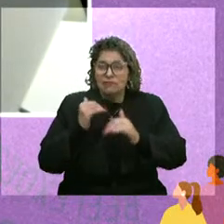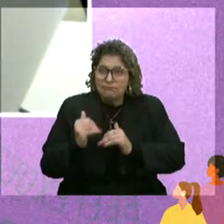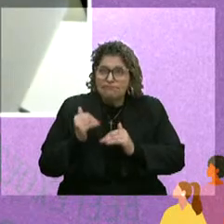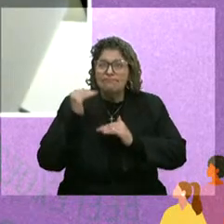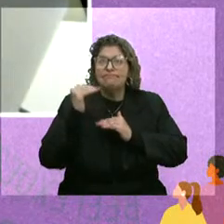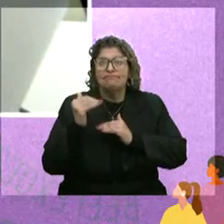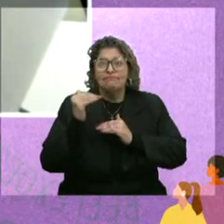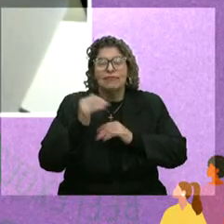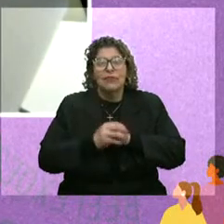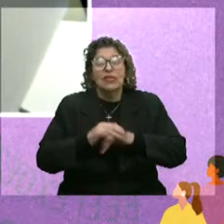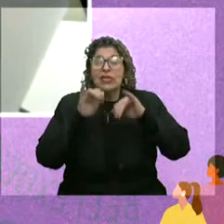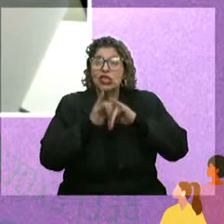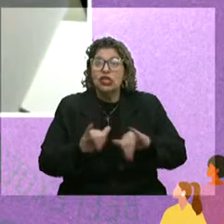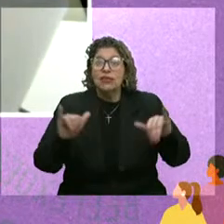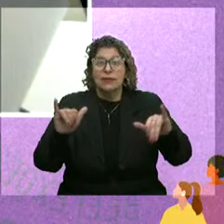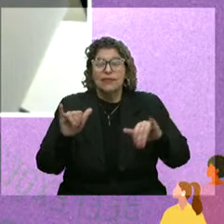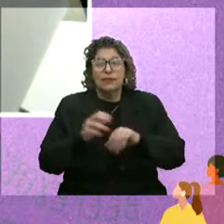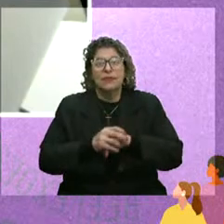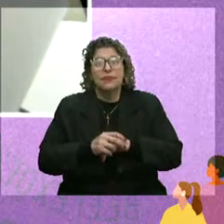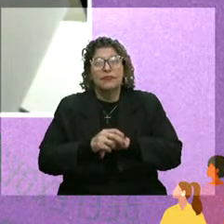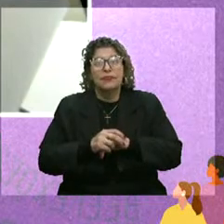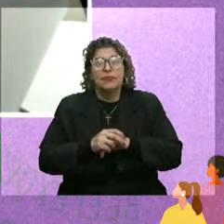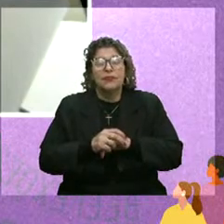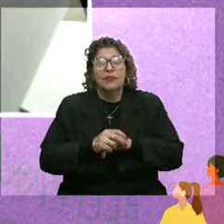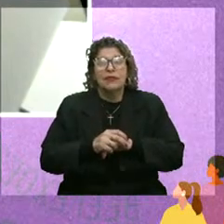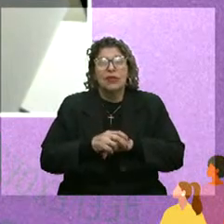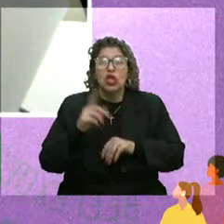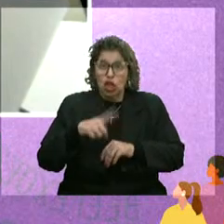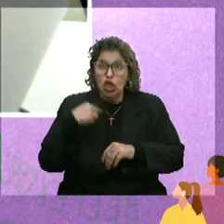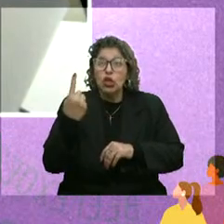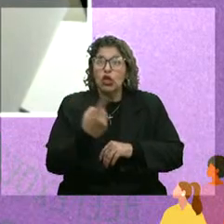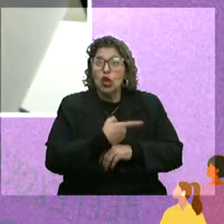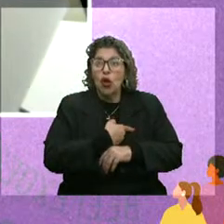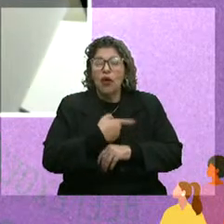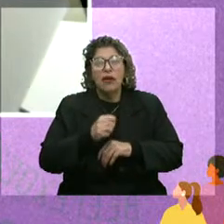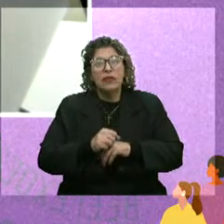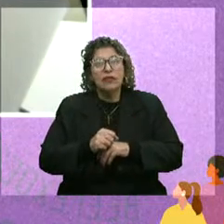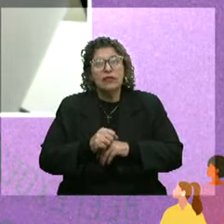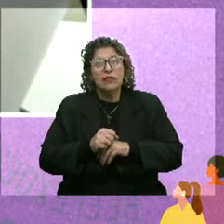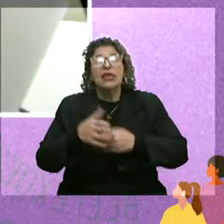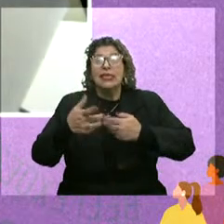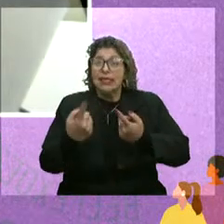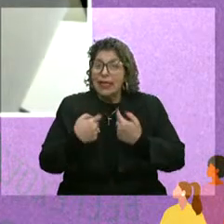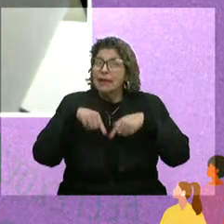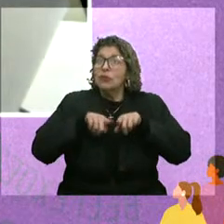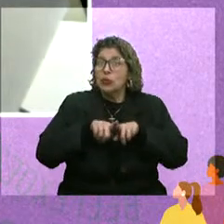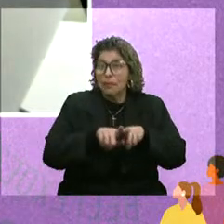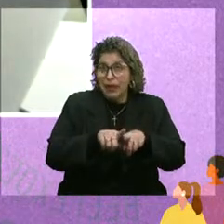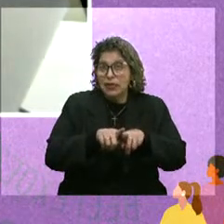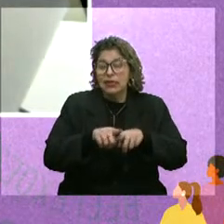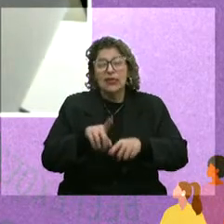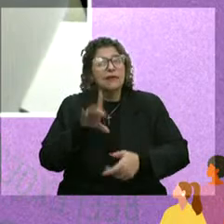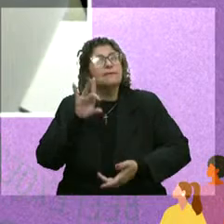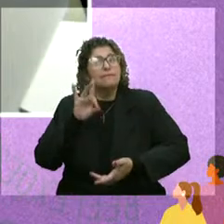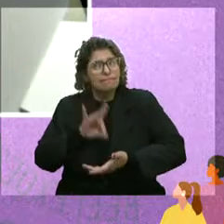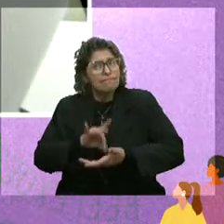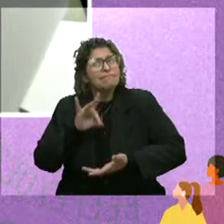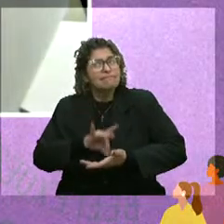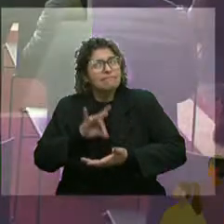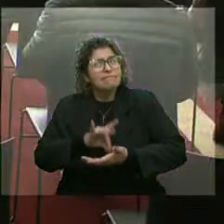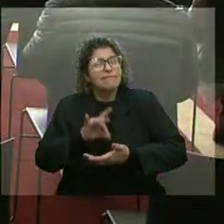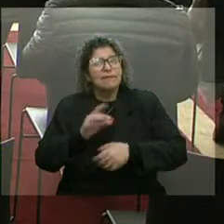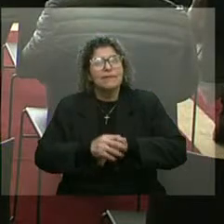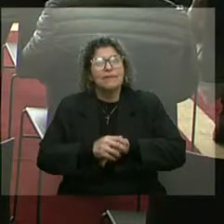progredir. Dizer, então, que nós estamos à disposição, seremos parceiros, temos certeza absoluta